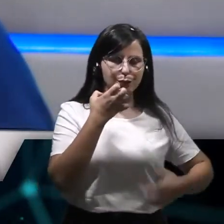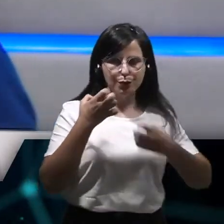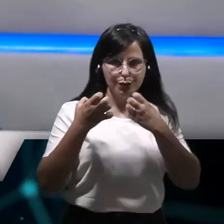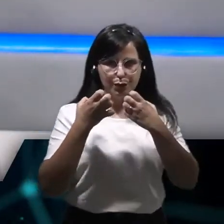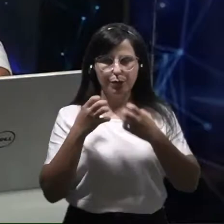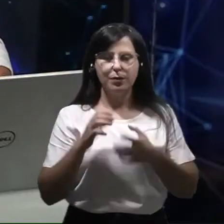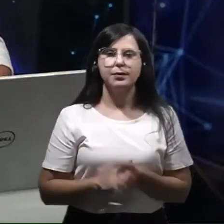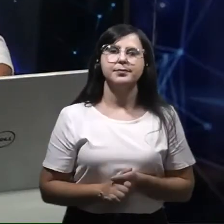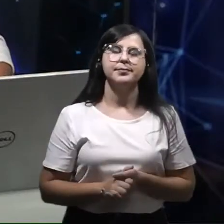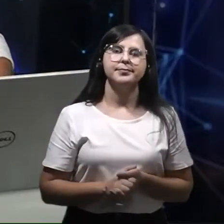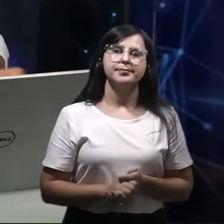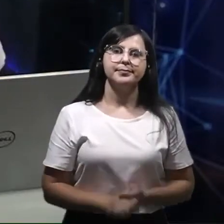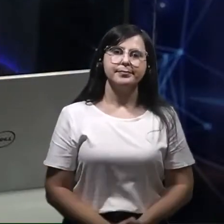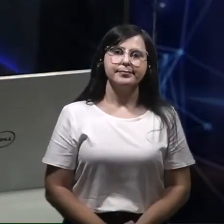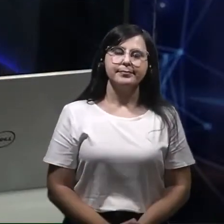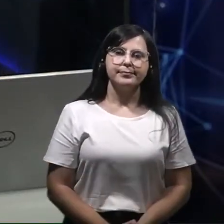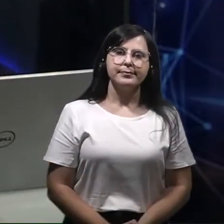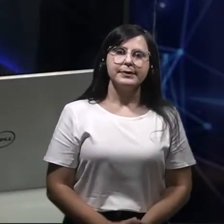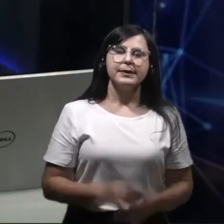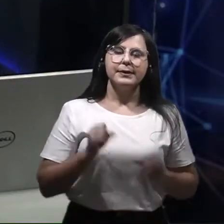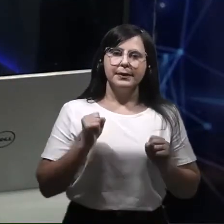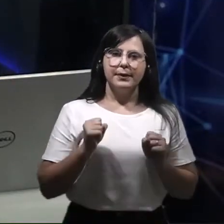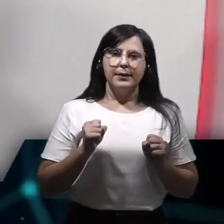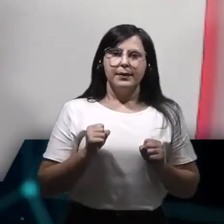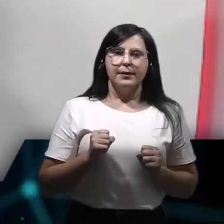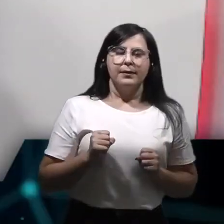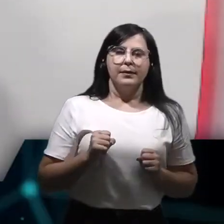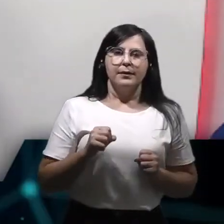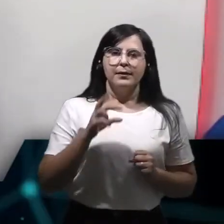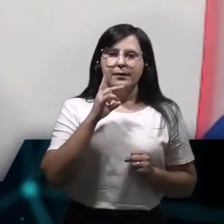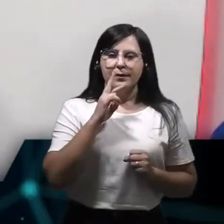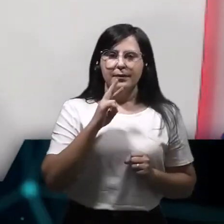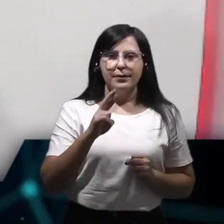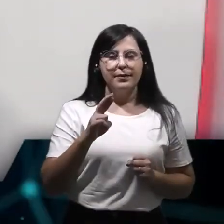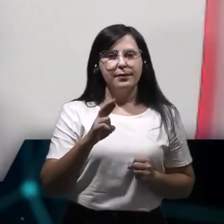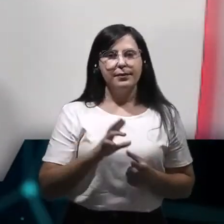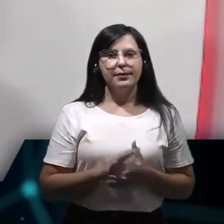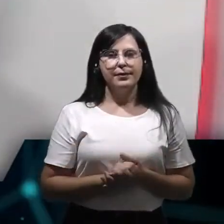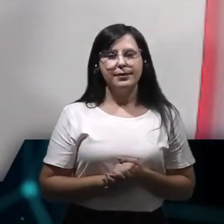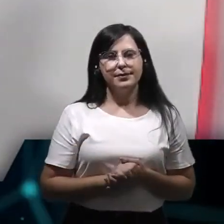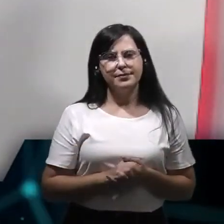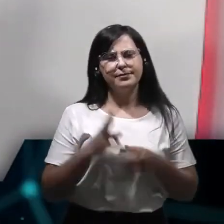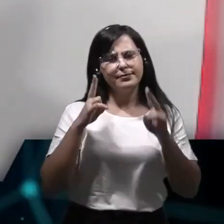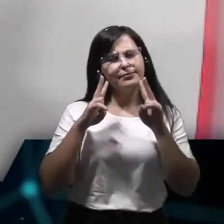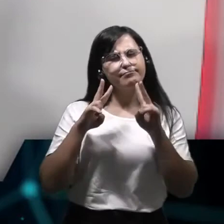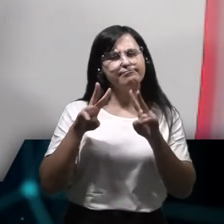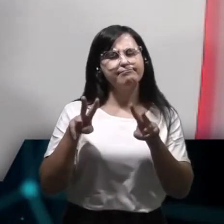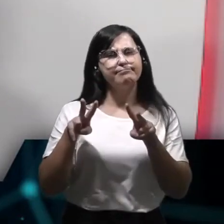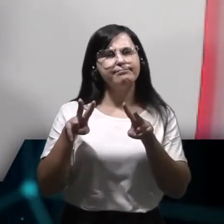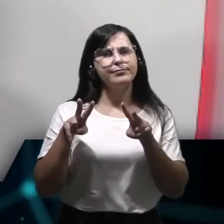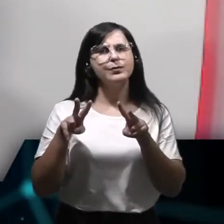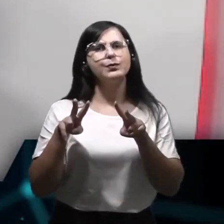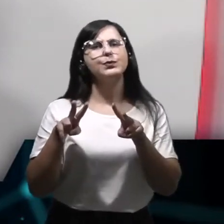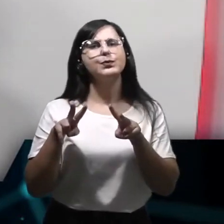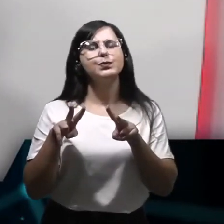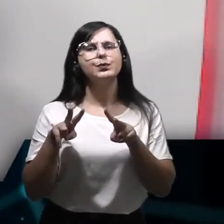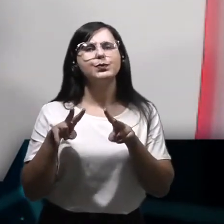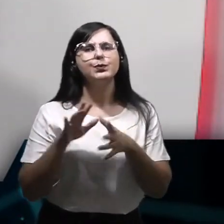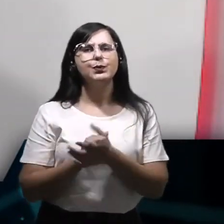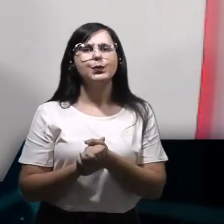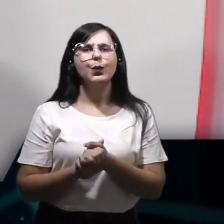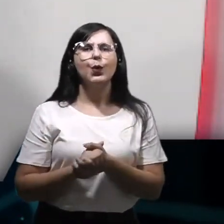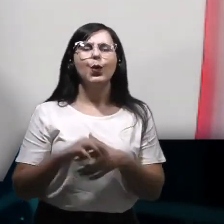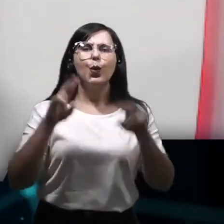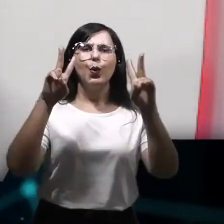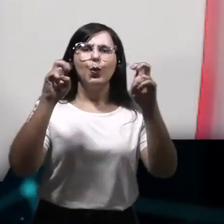frente. Candidato, dispõe de 1 minuto para a tréplica. Bem, veja só, no quesito também